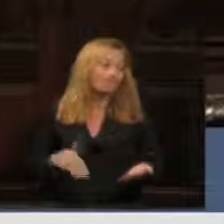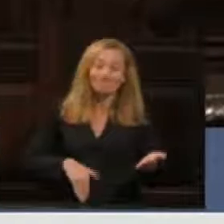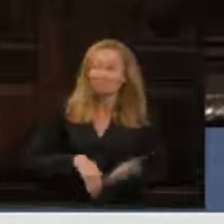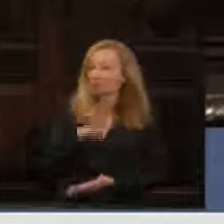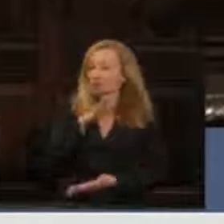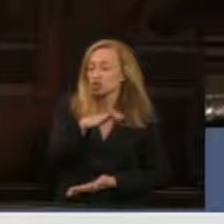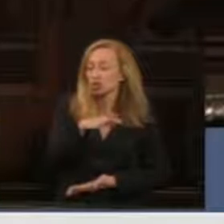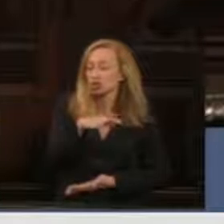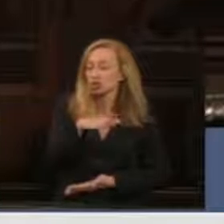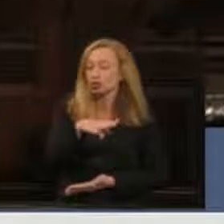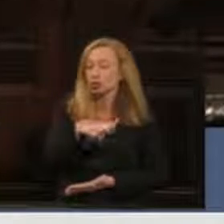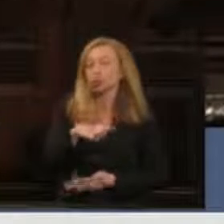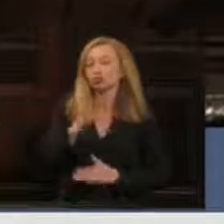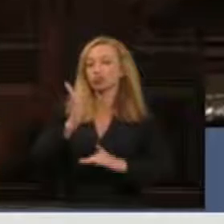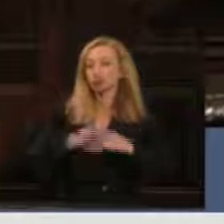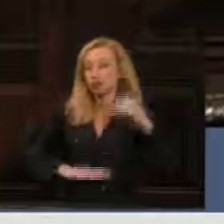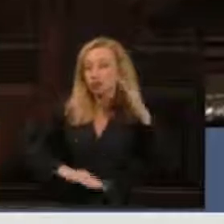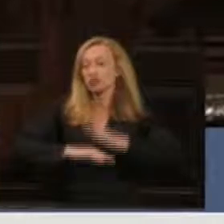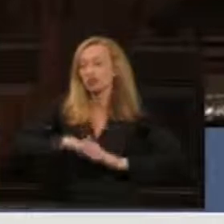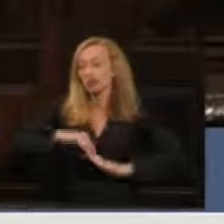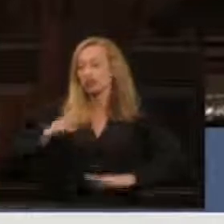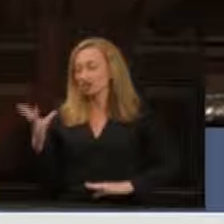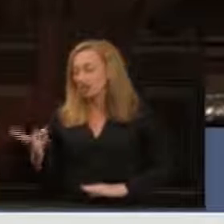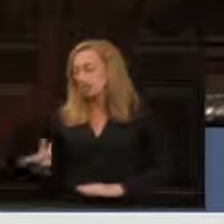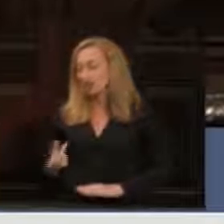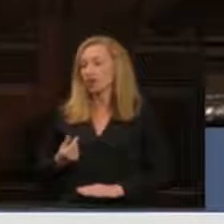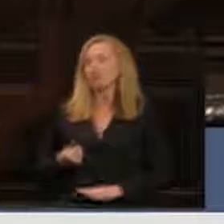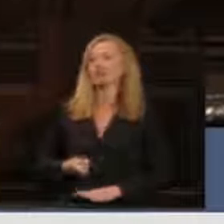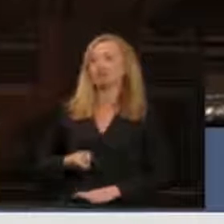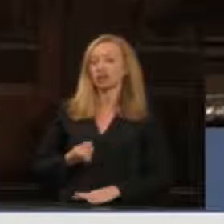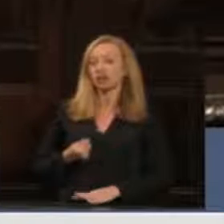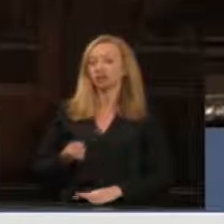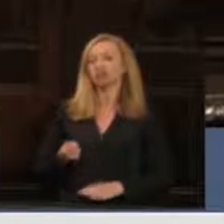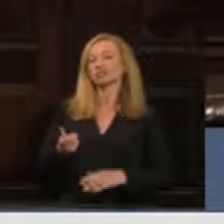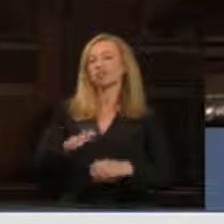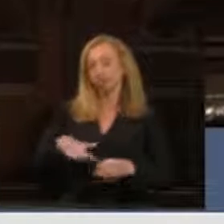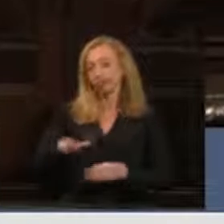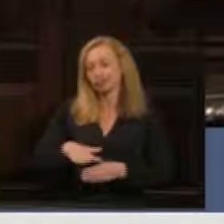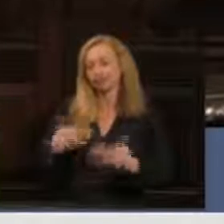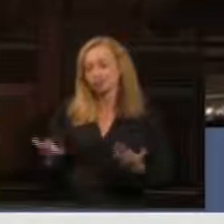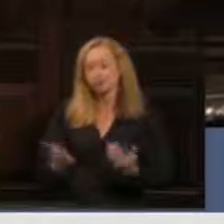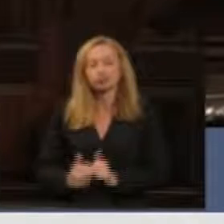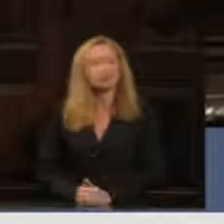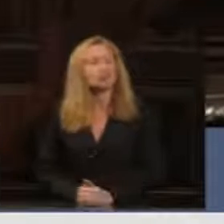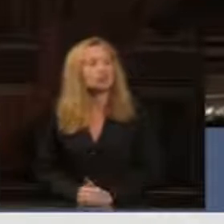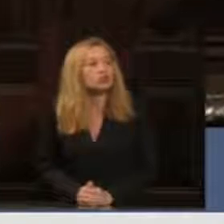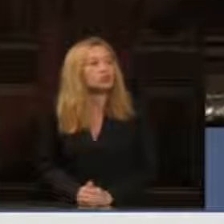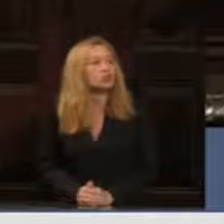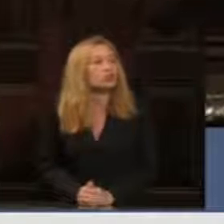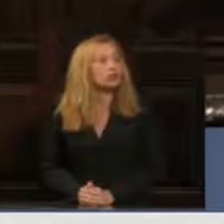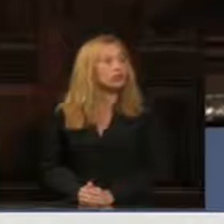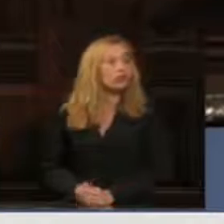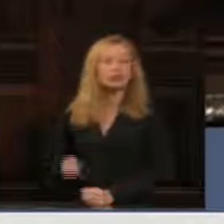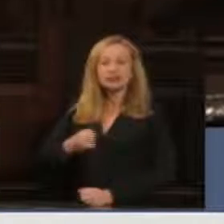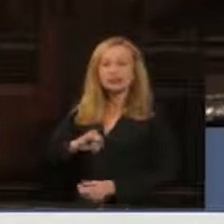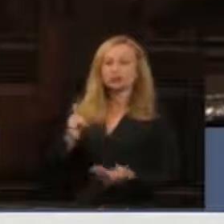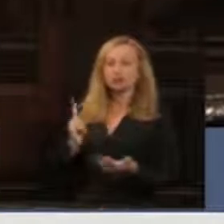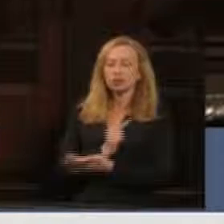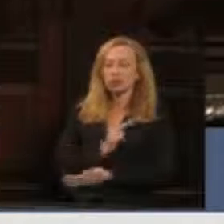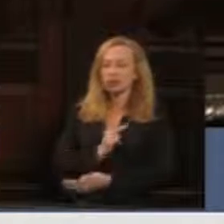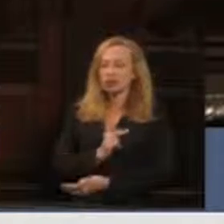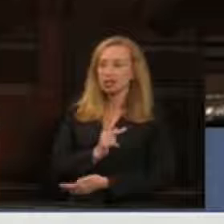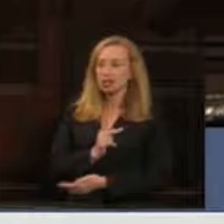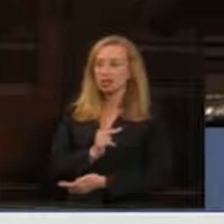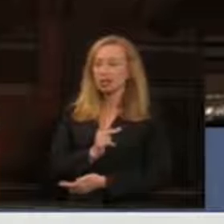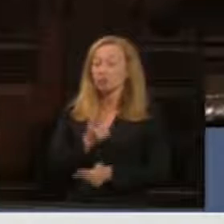demitindo os profissionais mais competentes dessa área. Então, se aconteceu um colapso